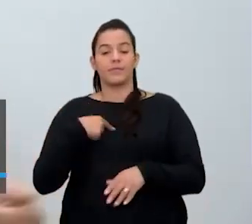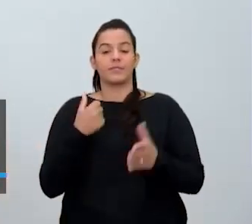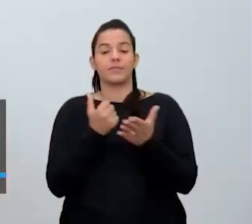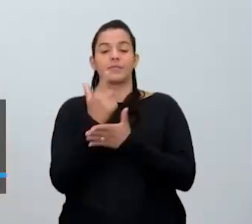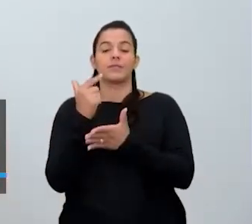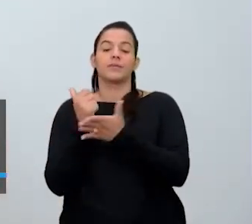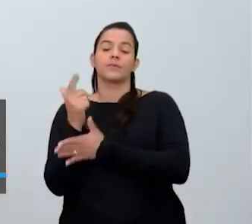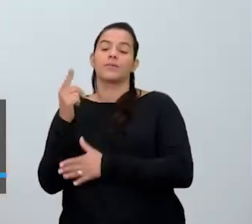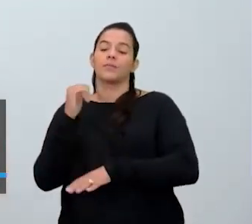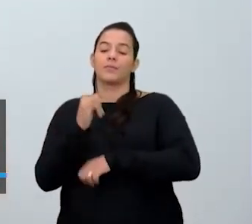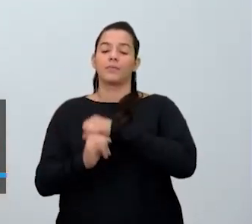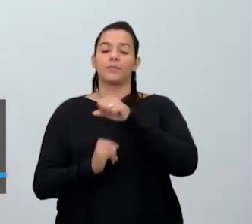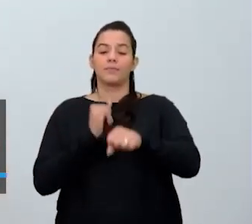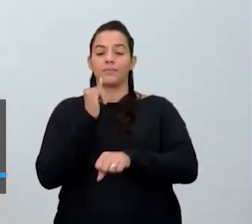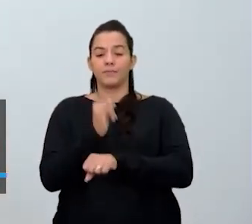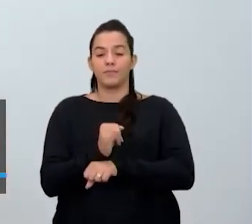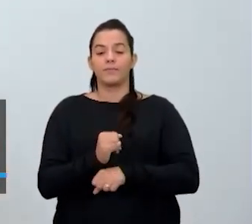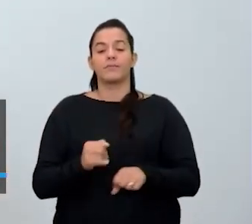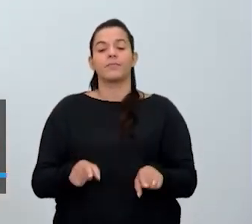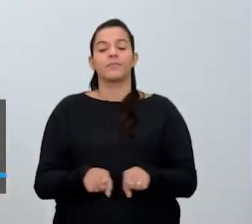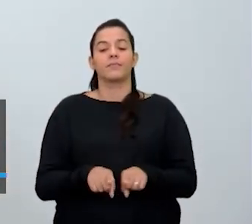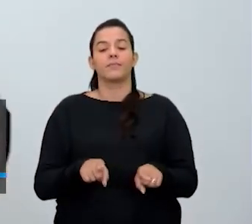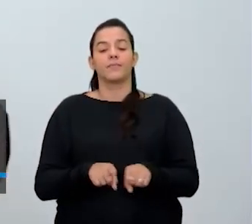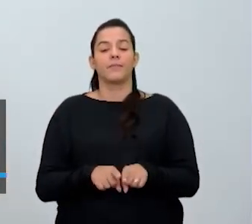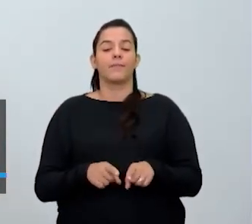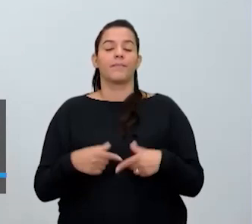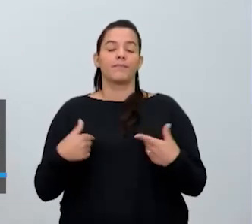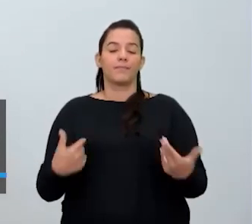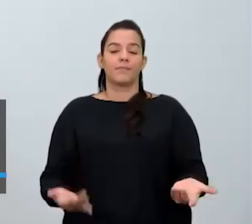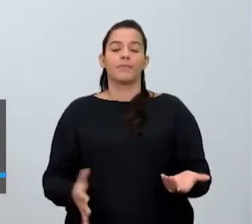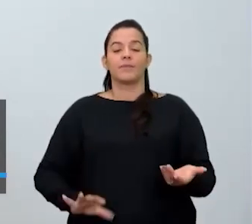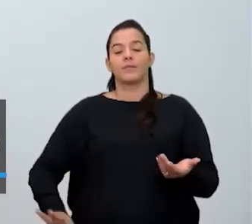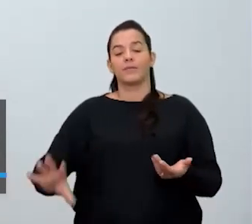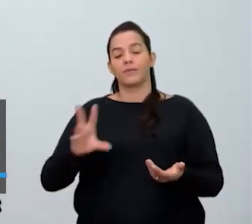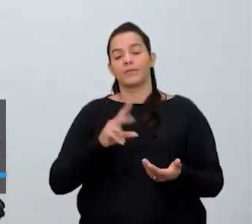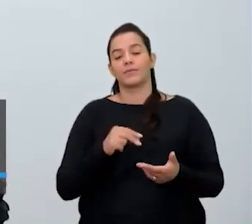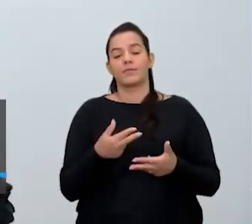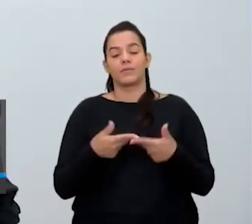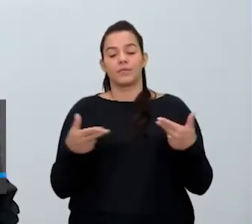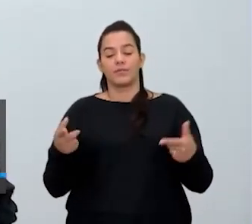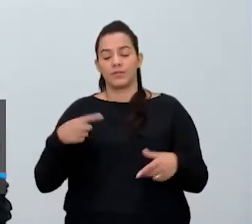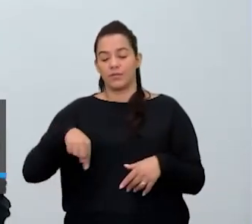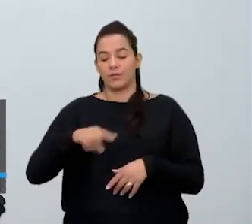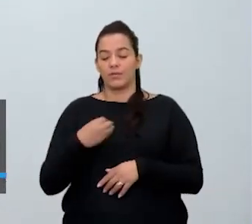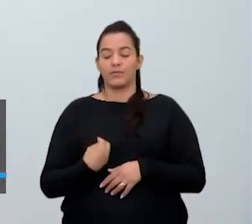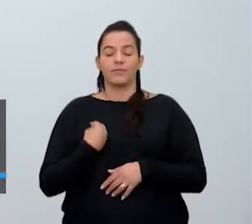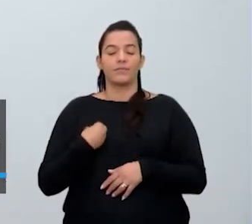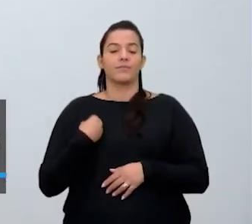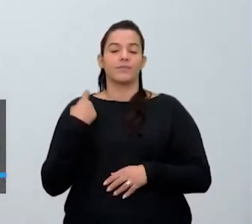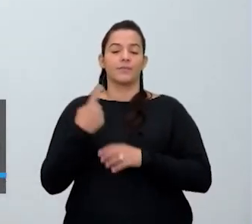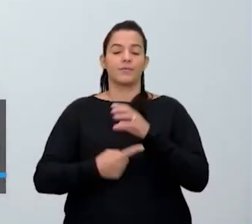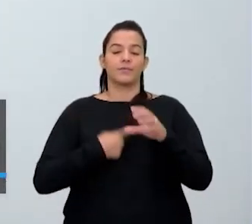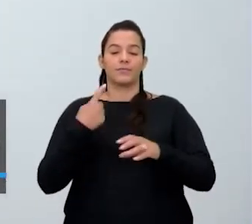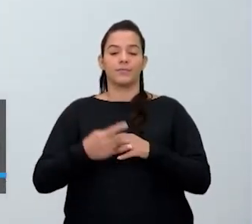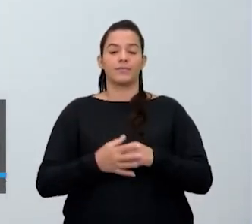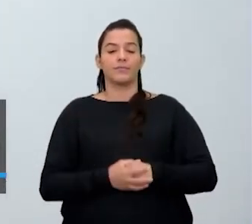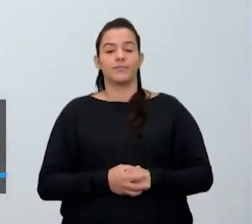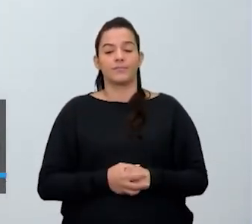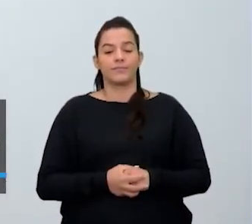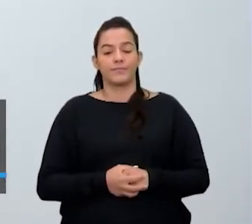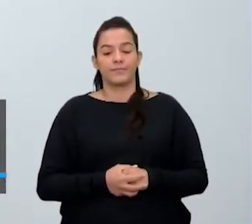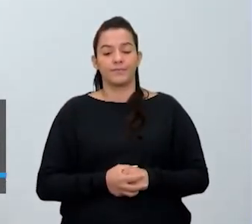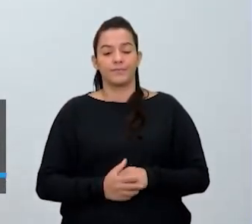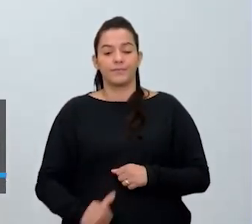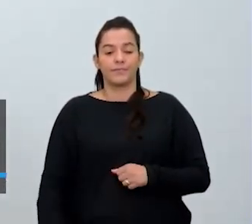compra pela internet, o que não deixa também de dialogar com esse cenário que a gente vive na globalização. Certamente. Muito